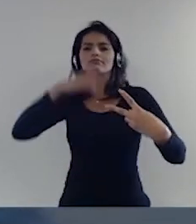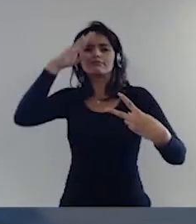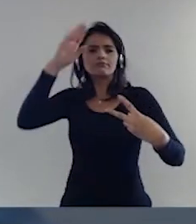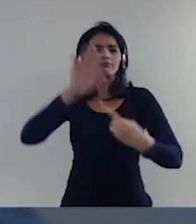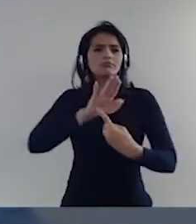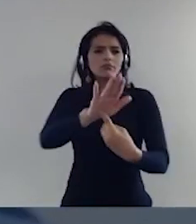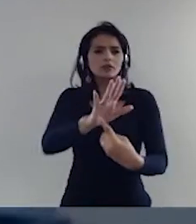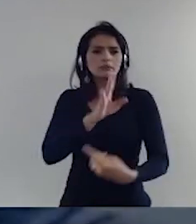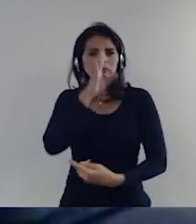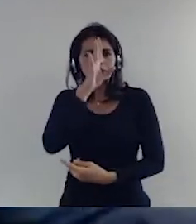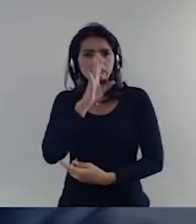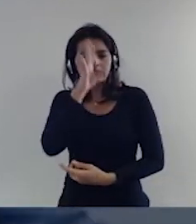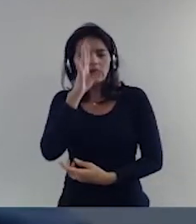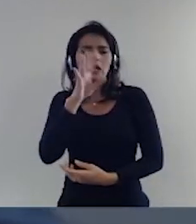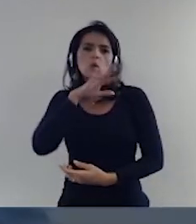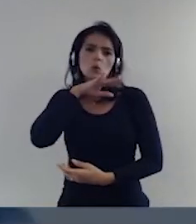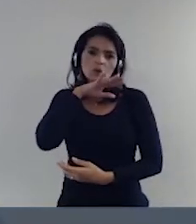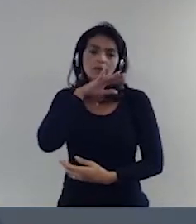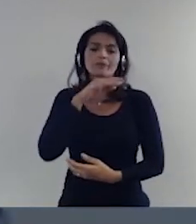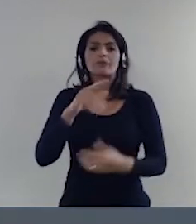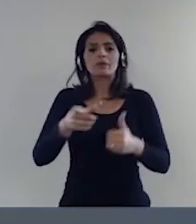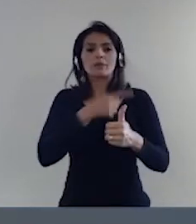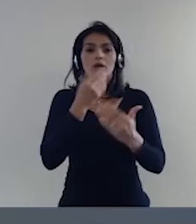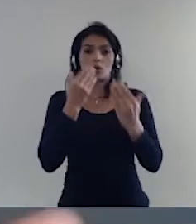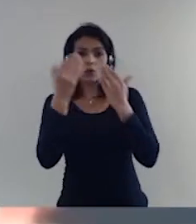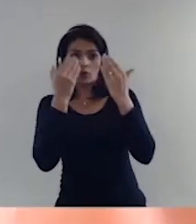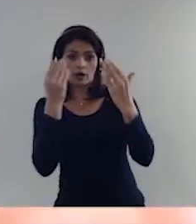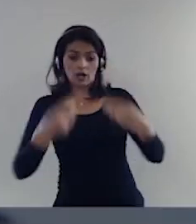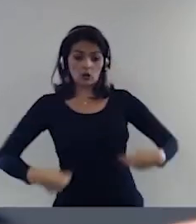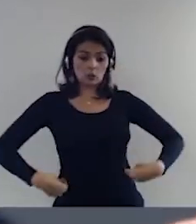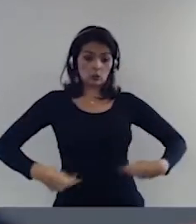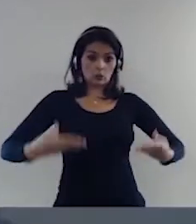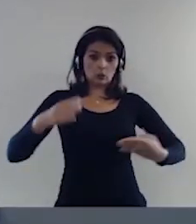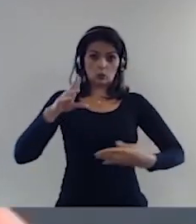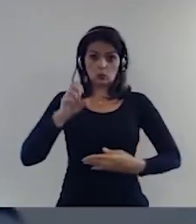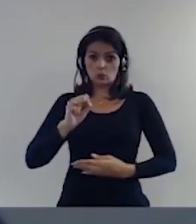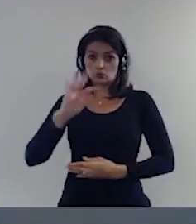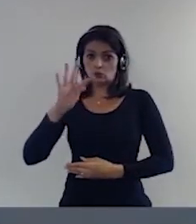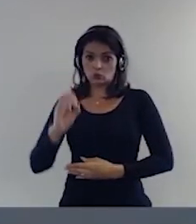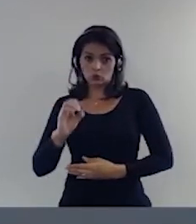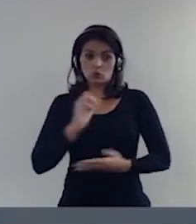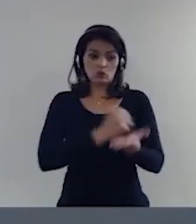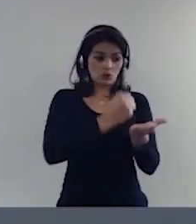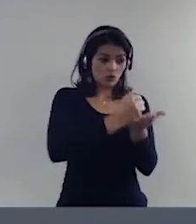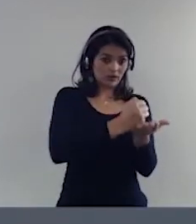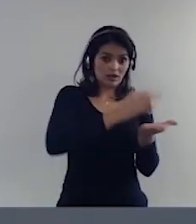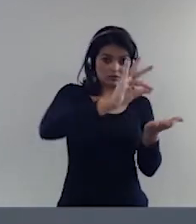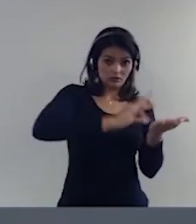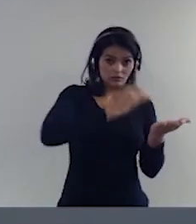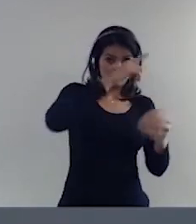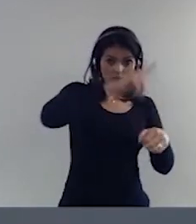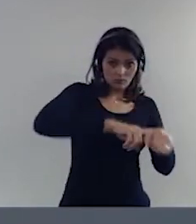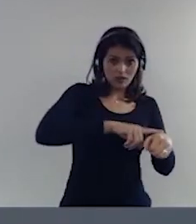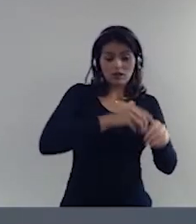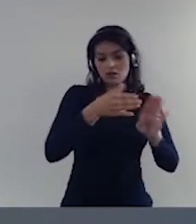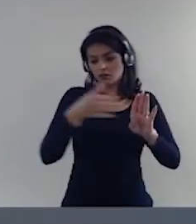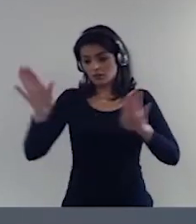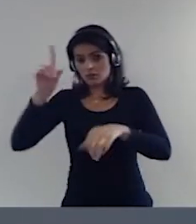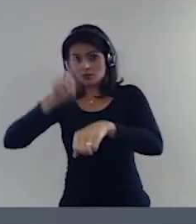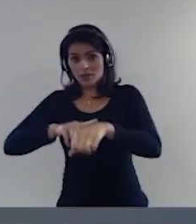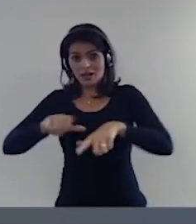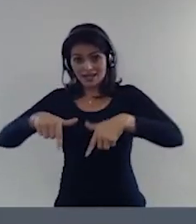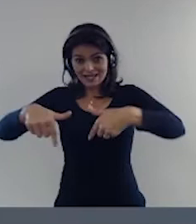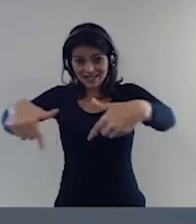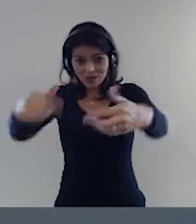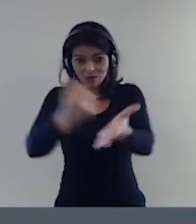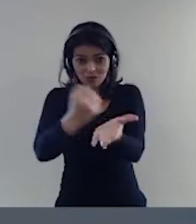a excessiva onerosidade. Primeiro é comparar o custo da prestação na época do contrato e o custo da prestação no momento da execução. Portanto, deve haver